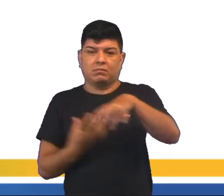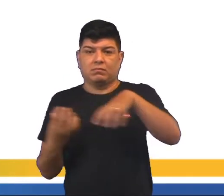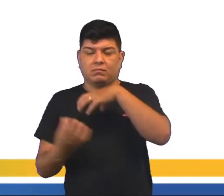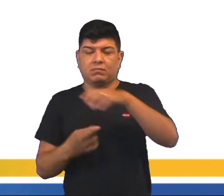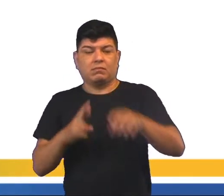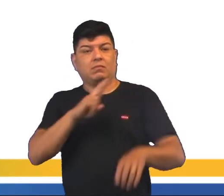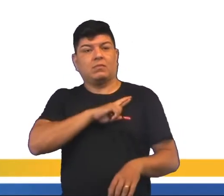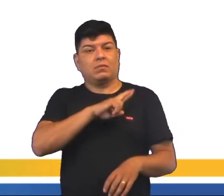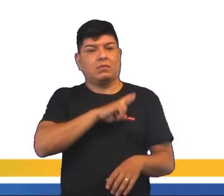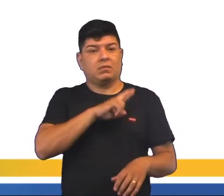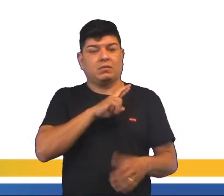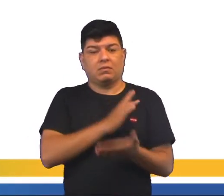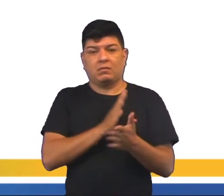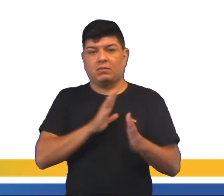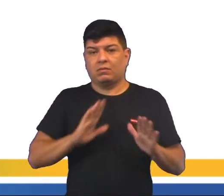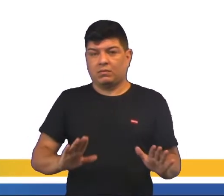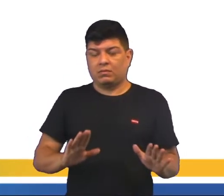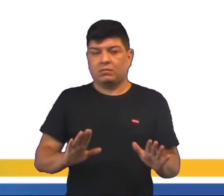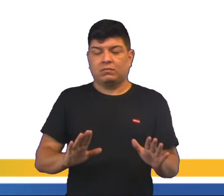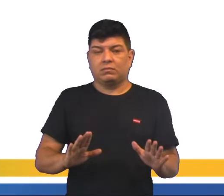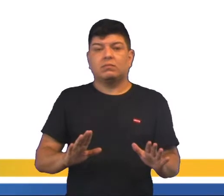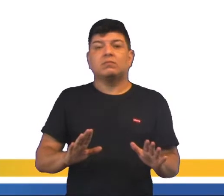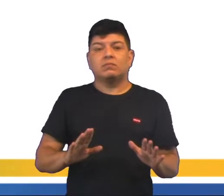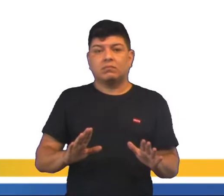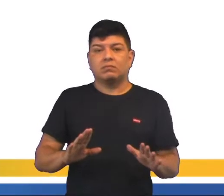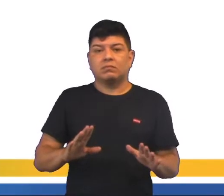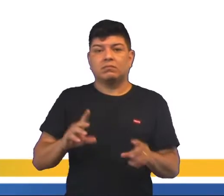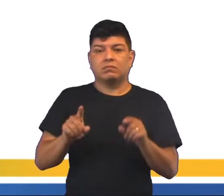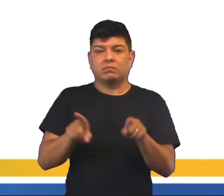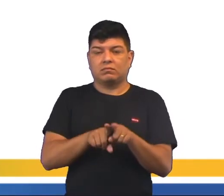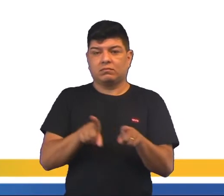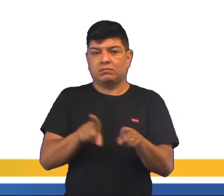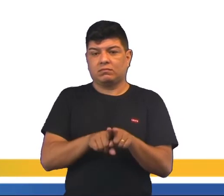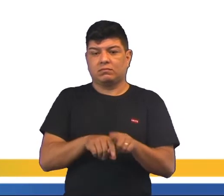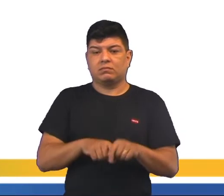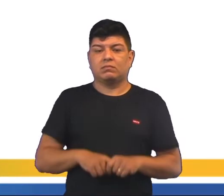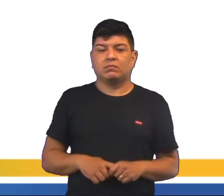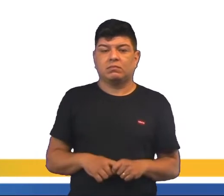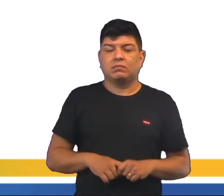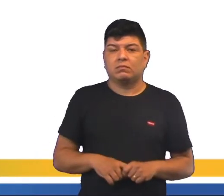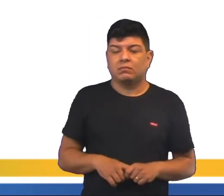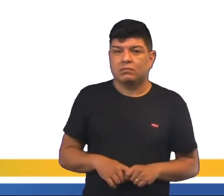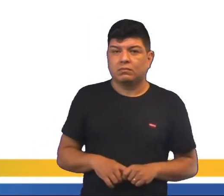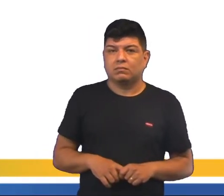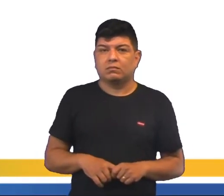foram responsáveis por derrubar a ditadura de Fulgêncio Batista.